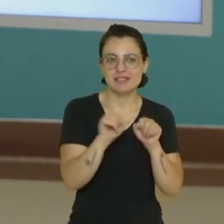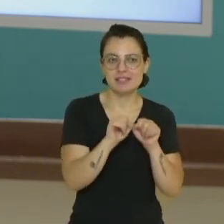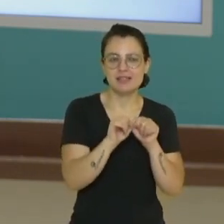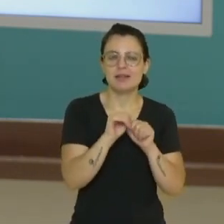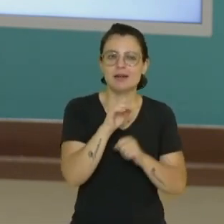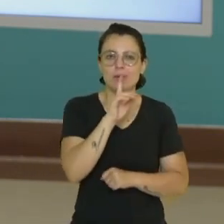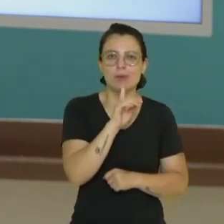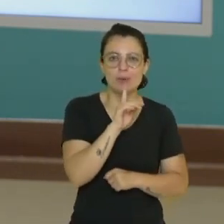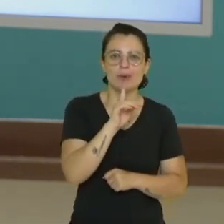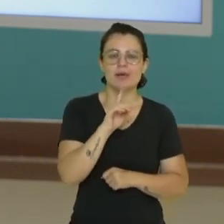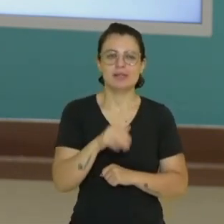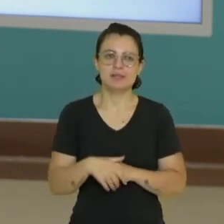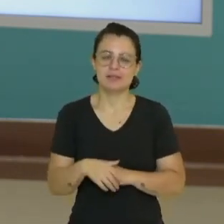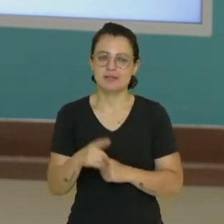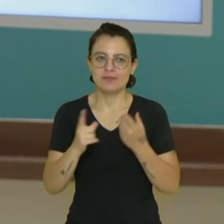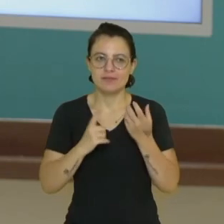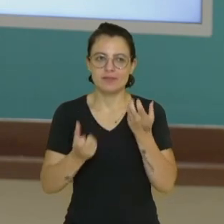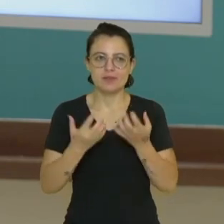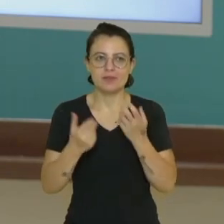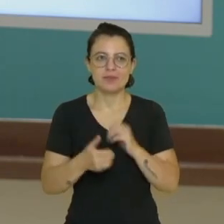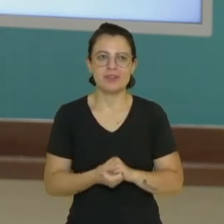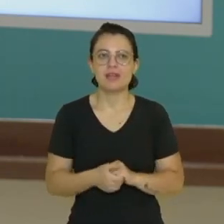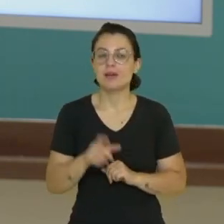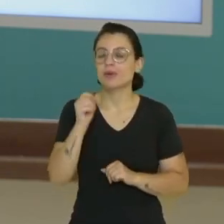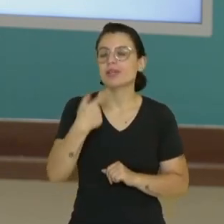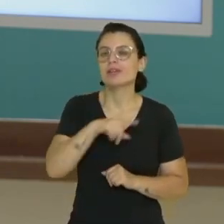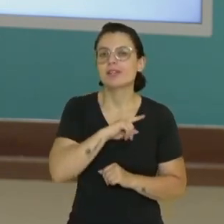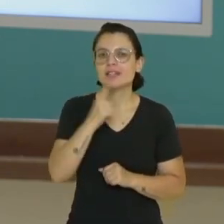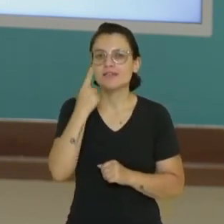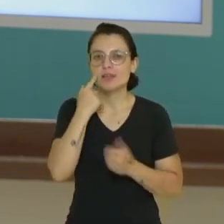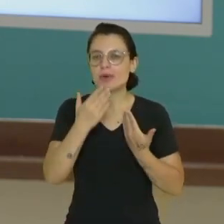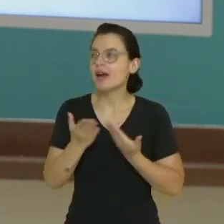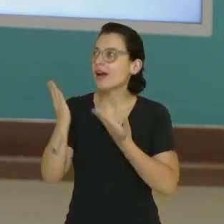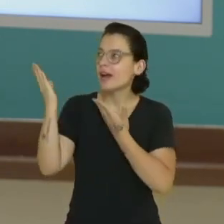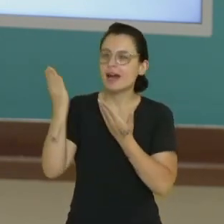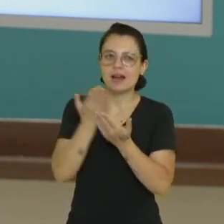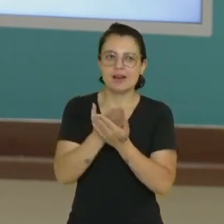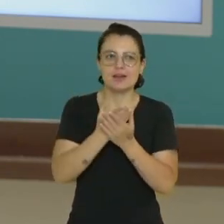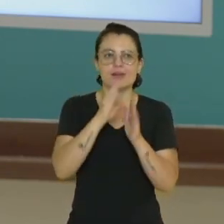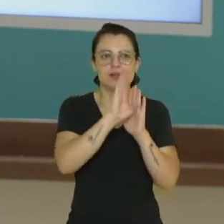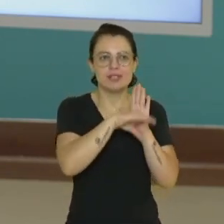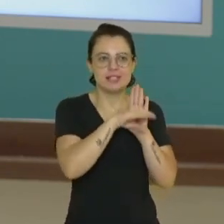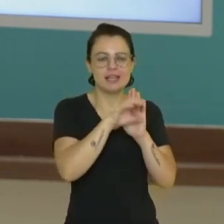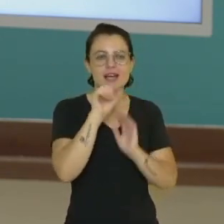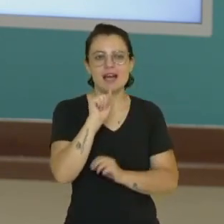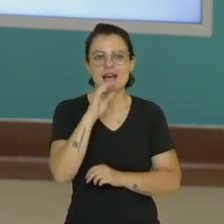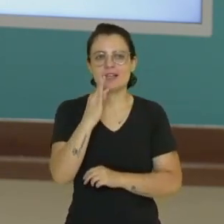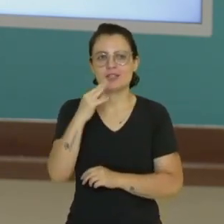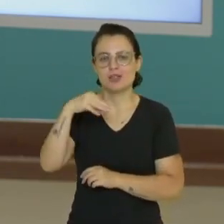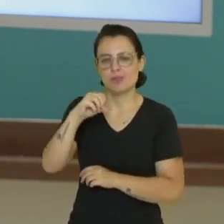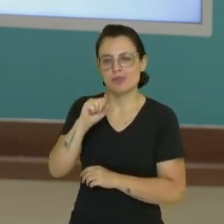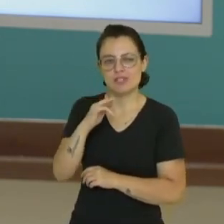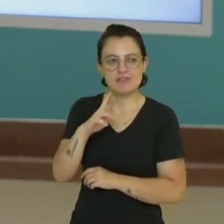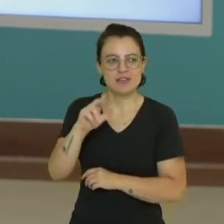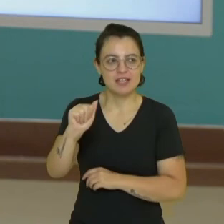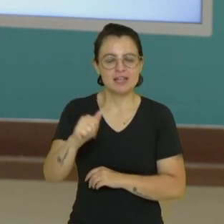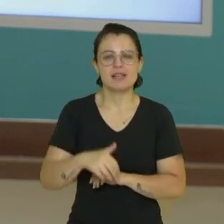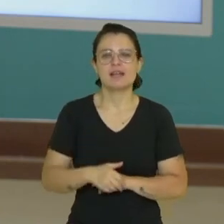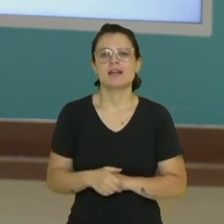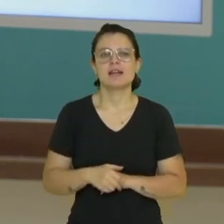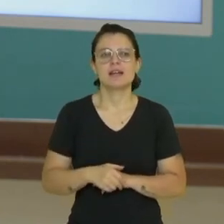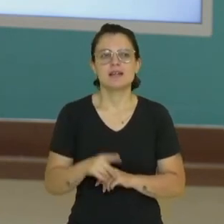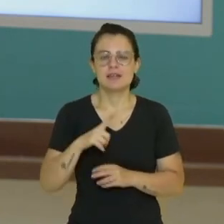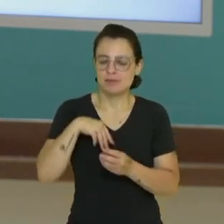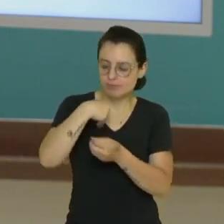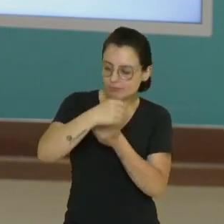o fósforo. E o que vimos nessa aula? O conceito de atmosfera, que são os conjuntos de gases